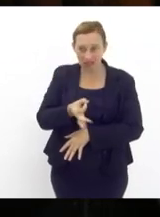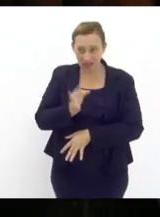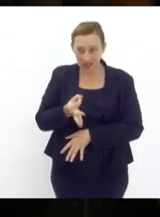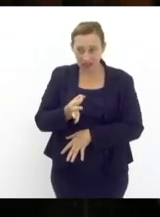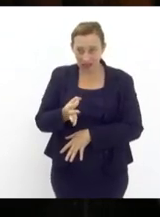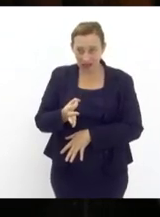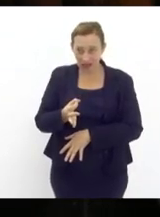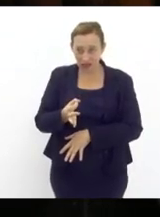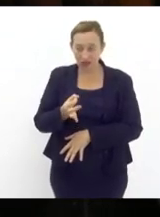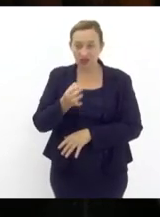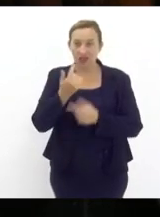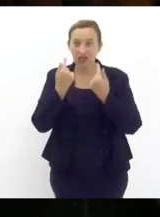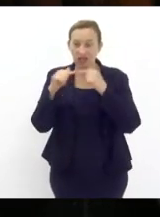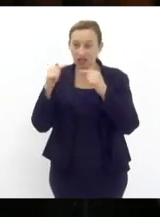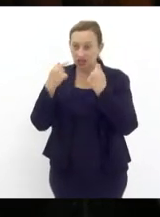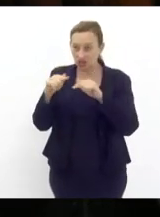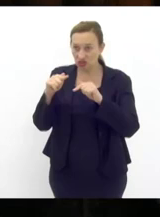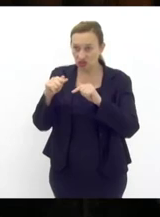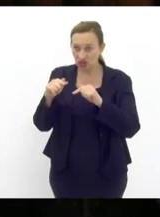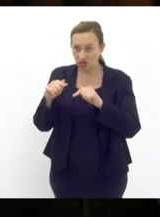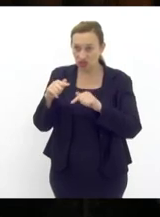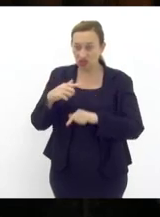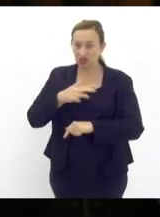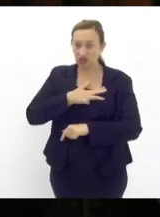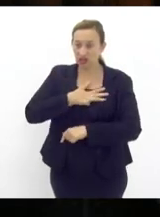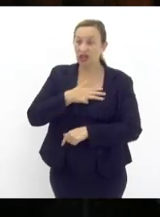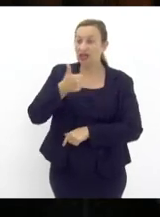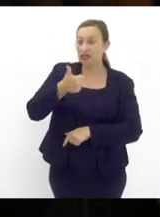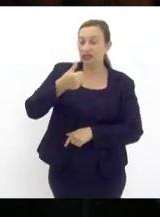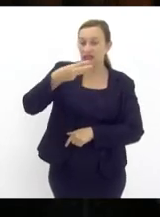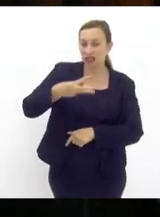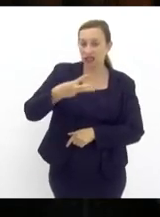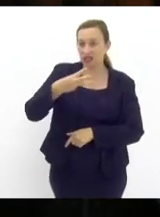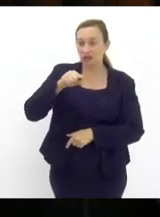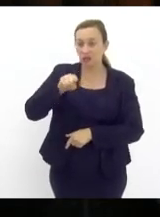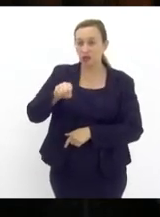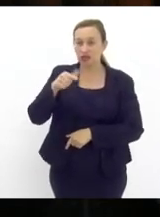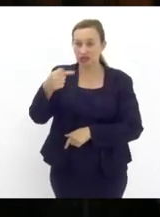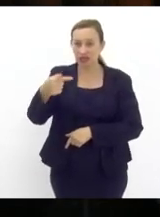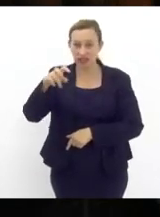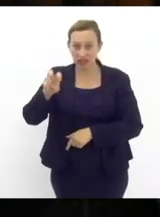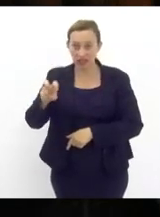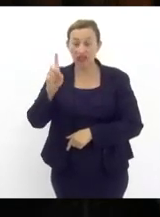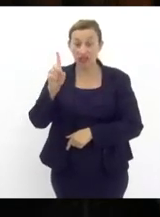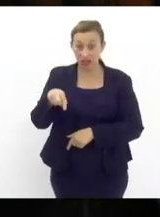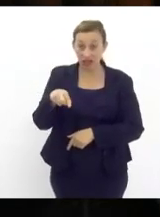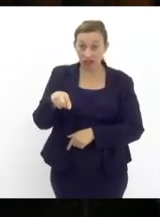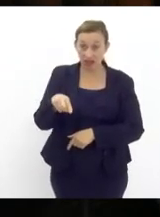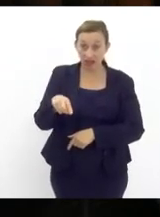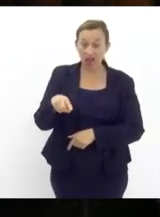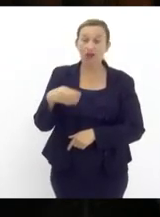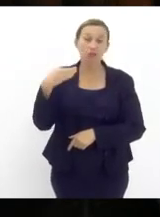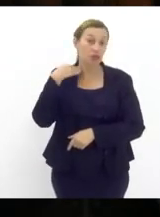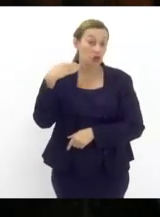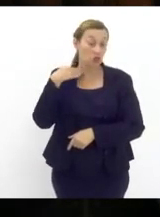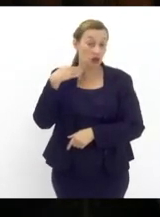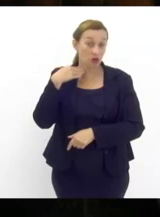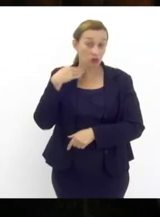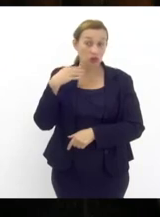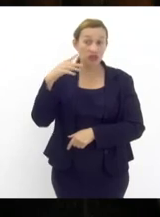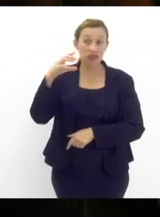critica que tá em 13.75 que é definida pelo banco central